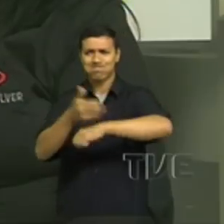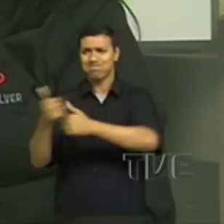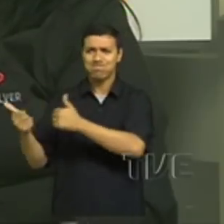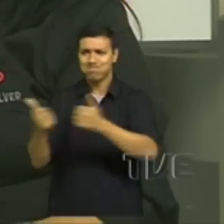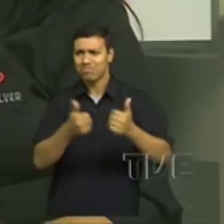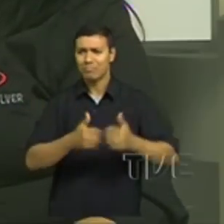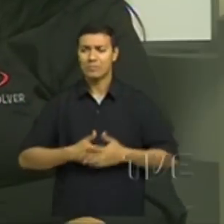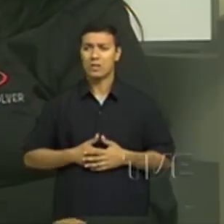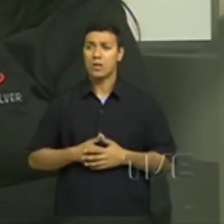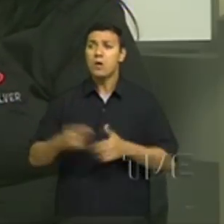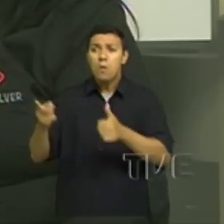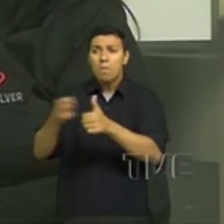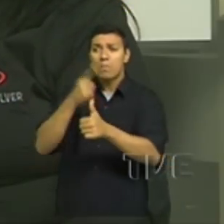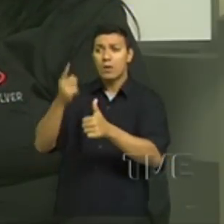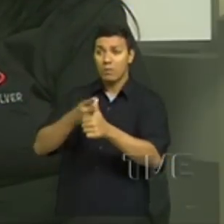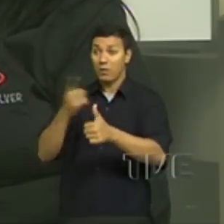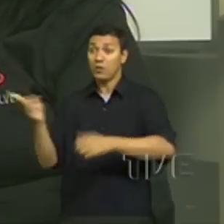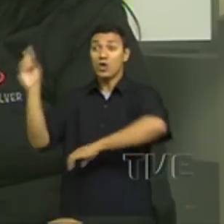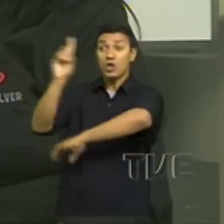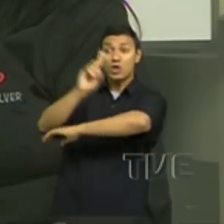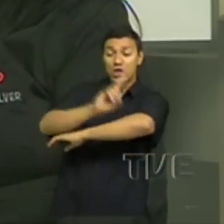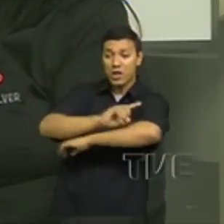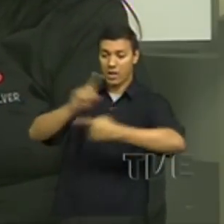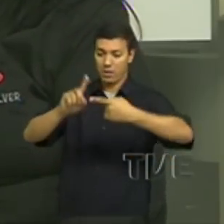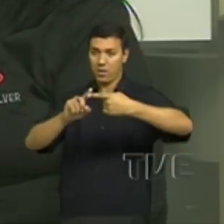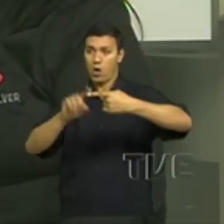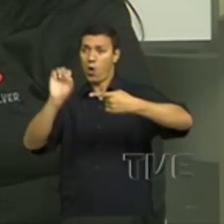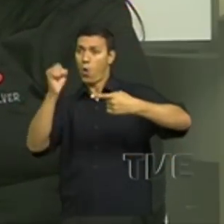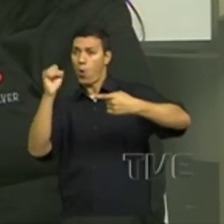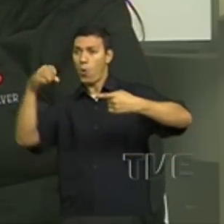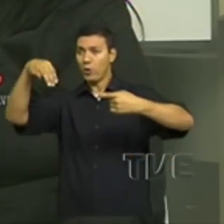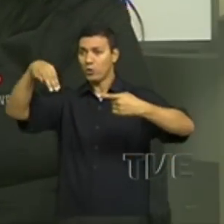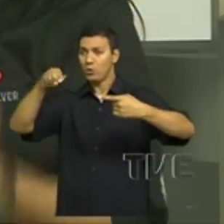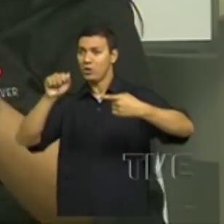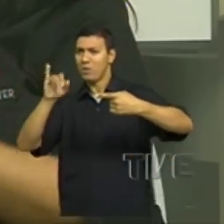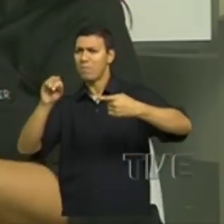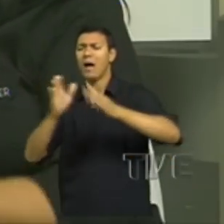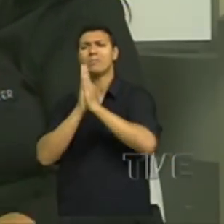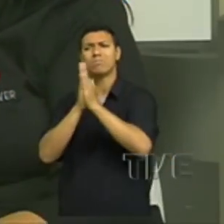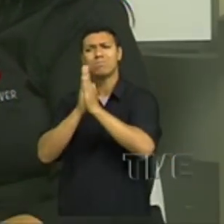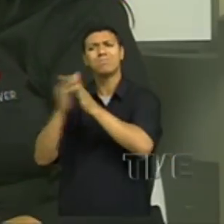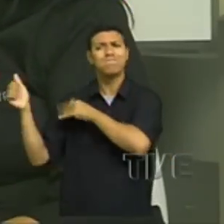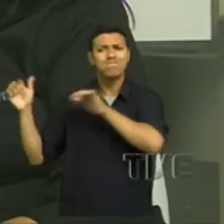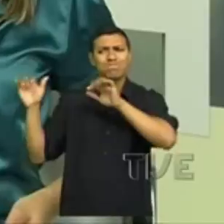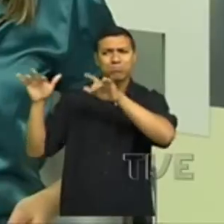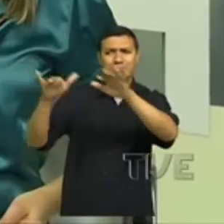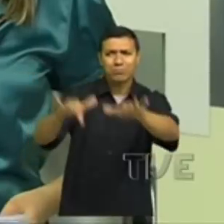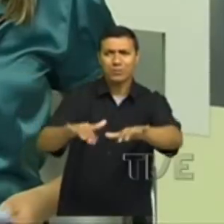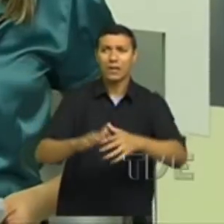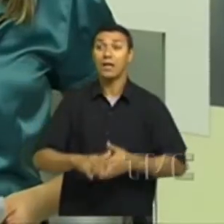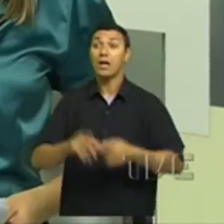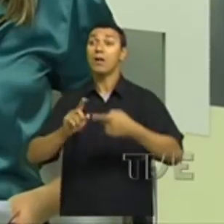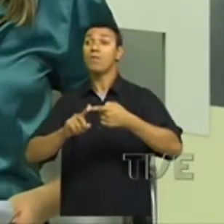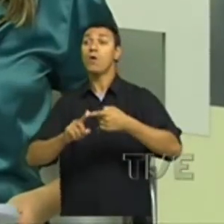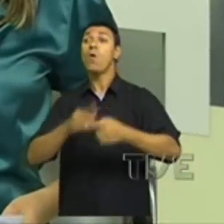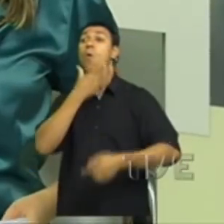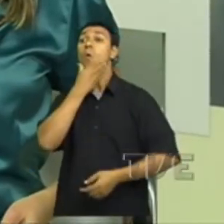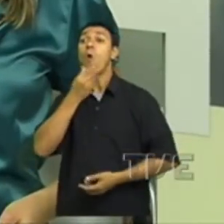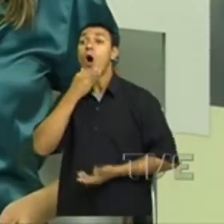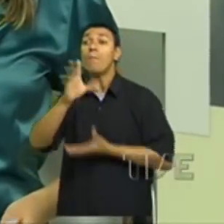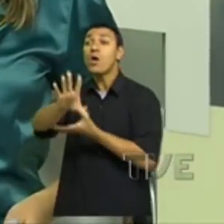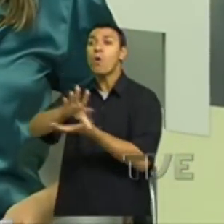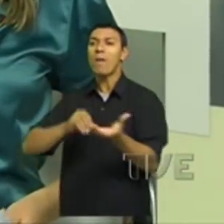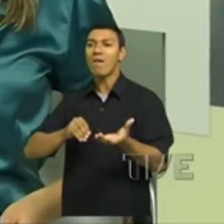O nosso primeiro filme, então, vai ser no dia 8 de maio. Estaremos todos esperando por vocês lá. Tá. Vem com a gente. Certo. O primeiro filme, então, O Homem que Copiava, dia 8 de